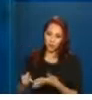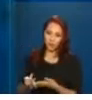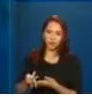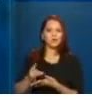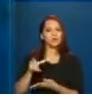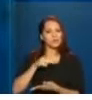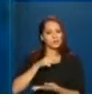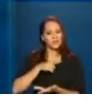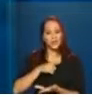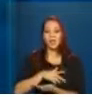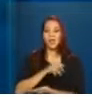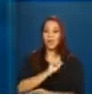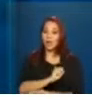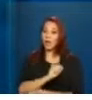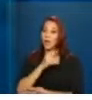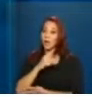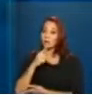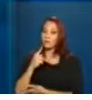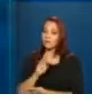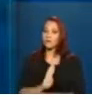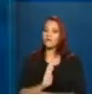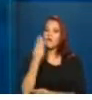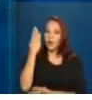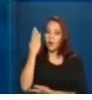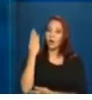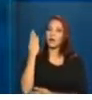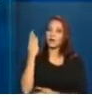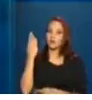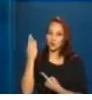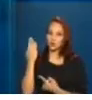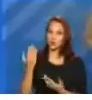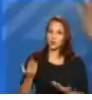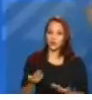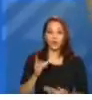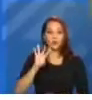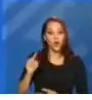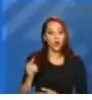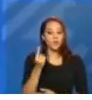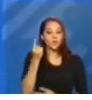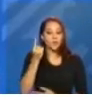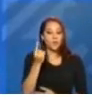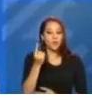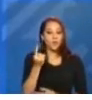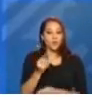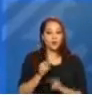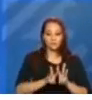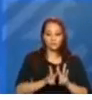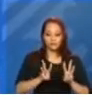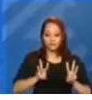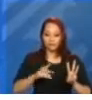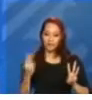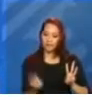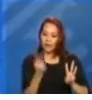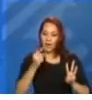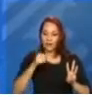existe app falso. Então, só existe um endereço válido.